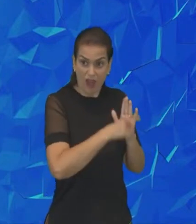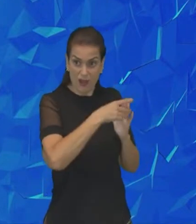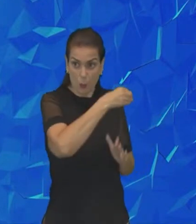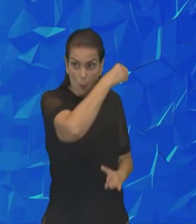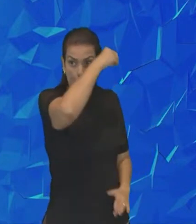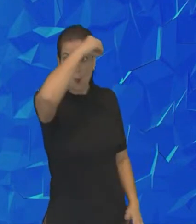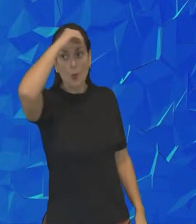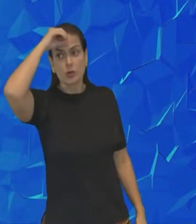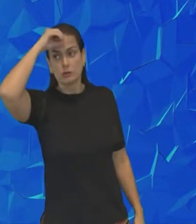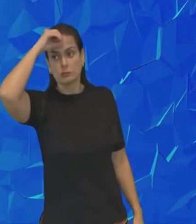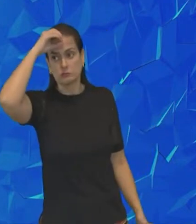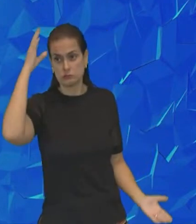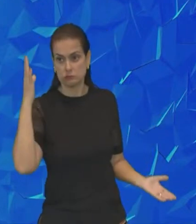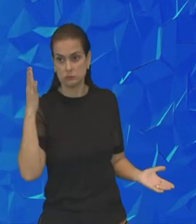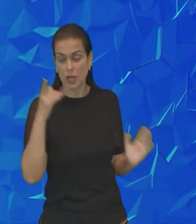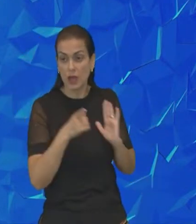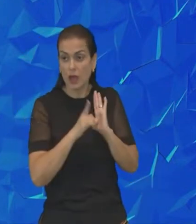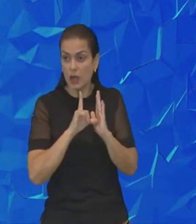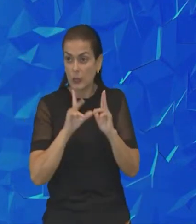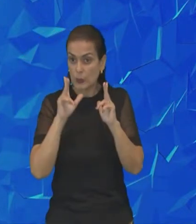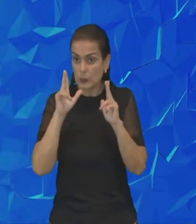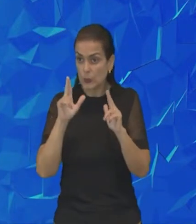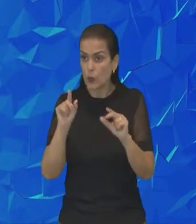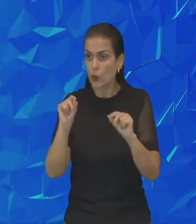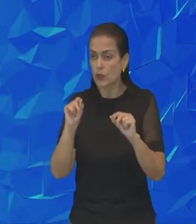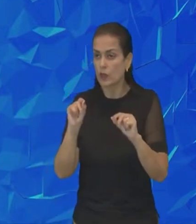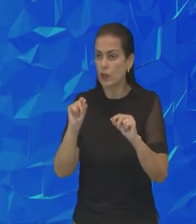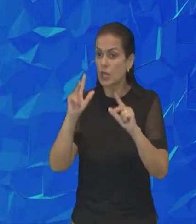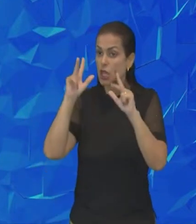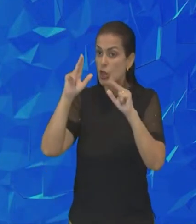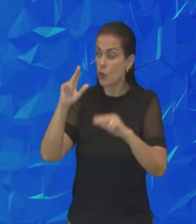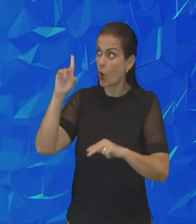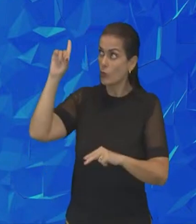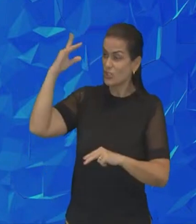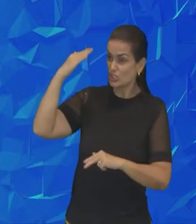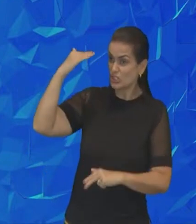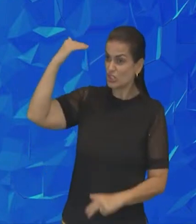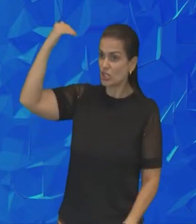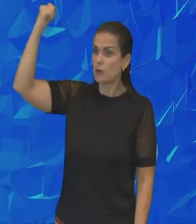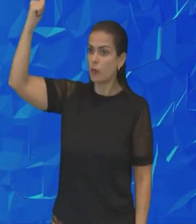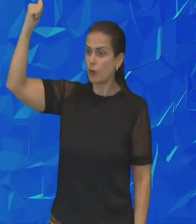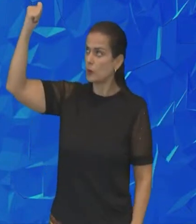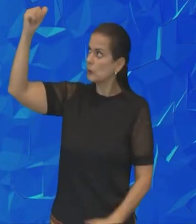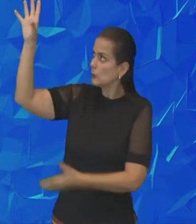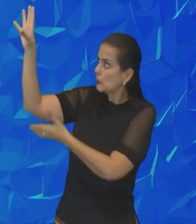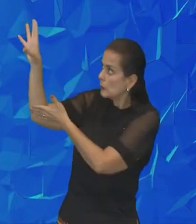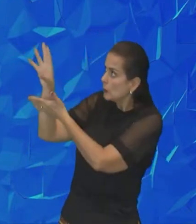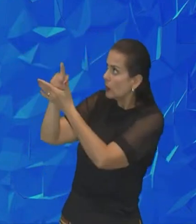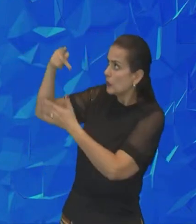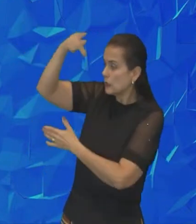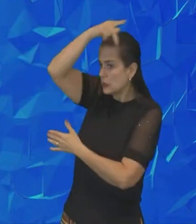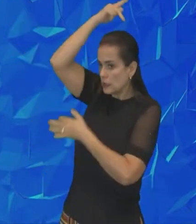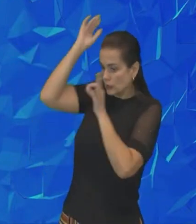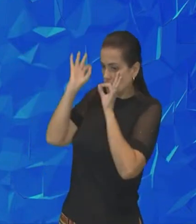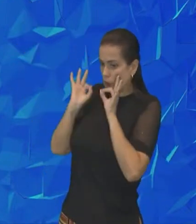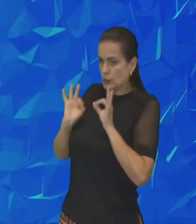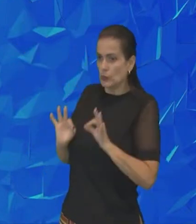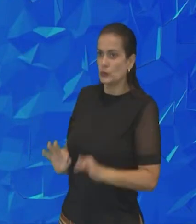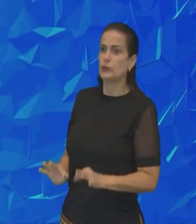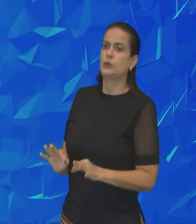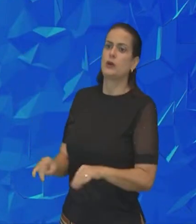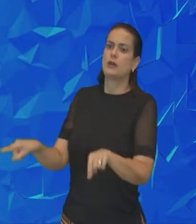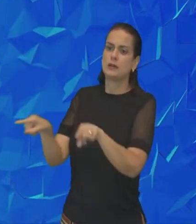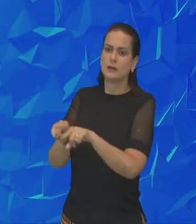Pelo contrário, segundo é santo aquele que vos chamou, tornai-vos também santos vós mesmos em todo